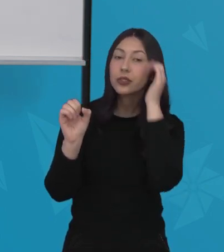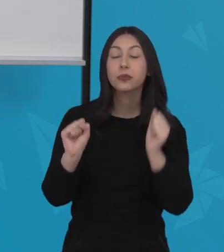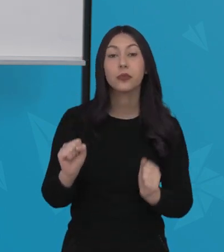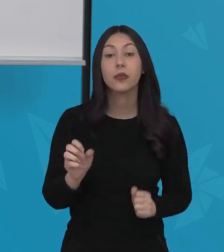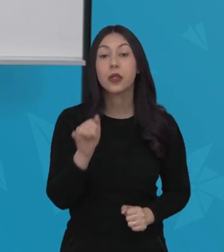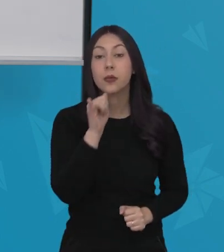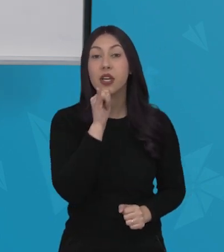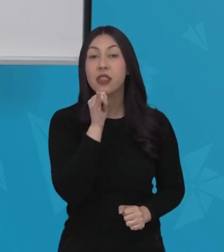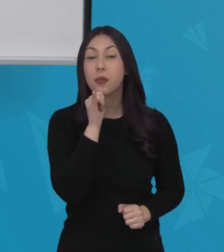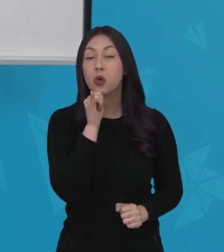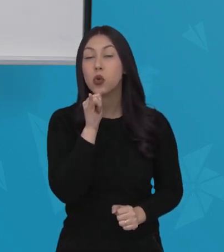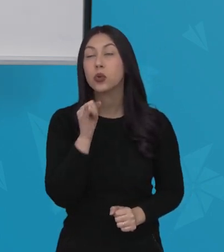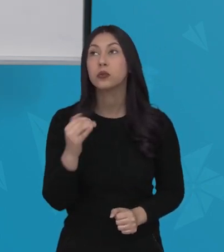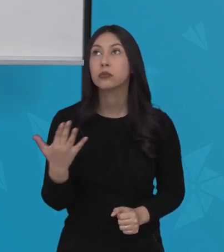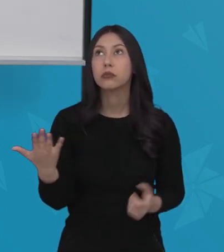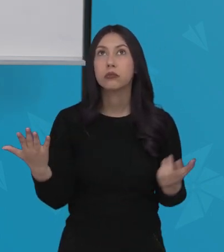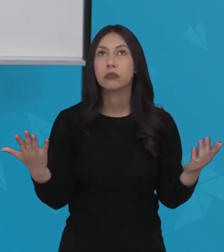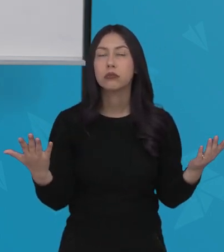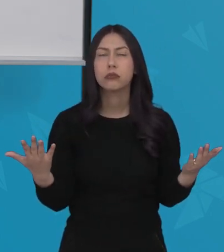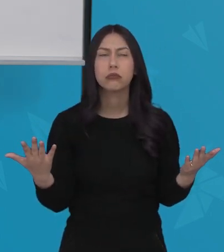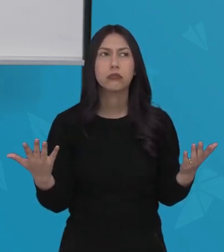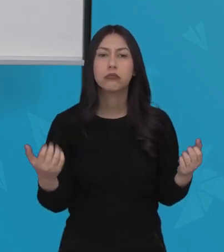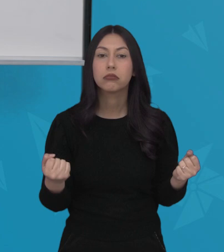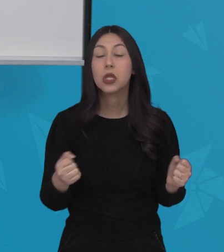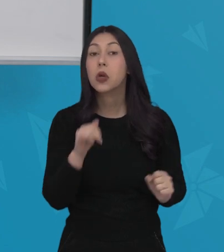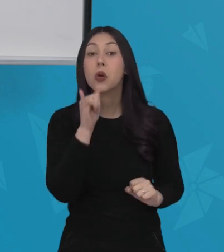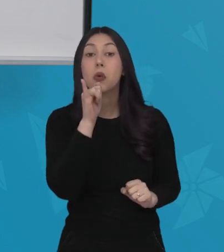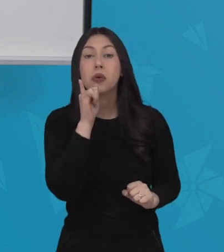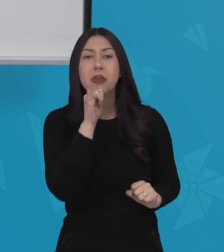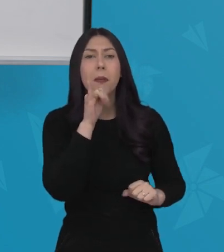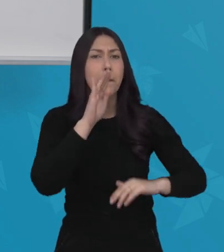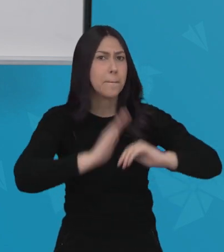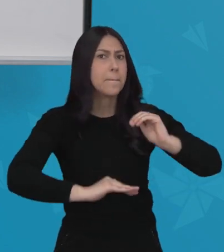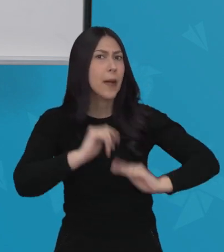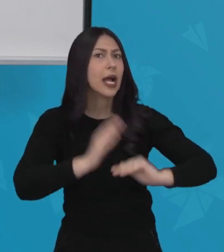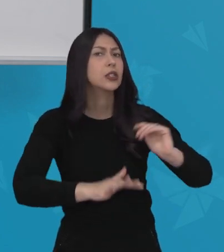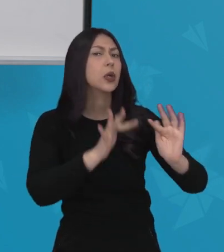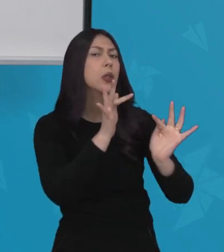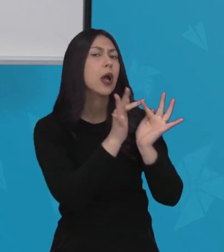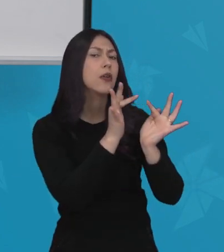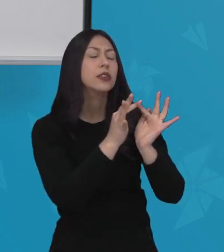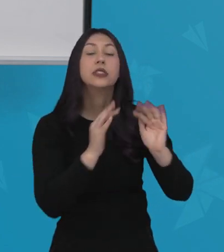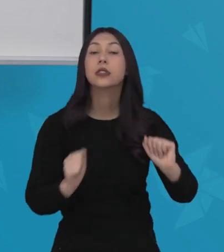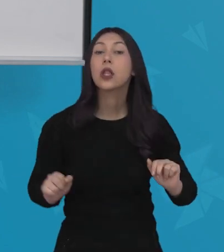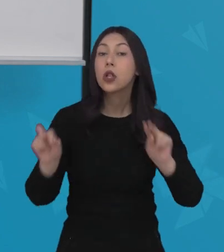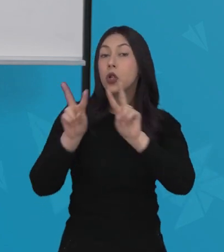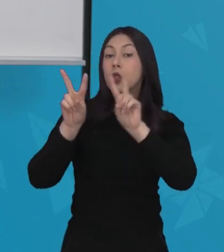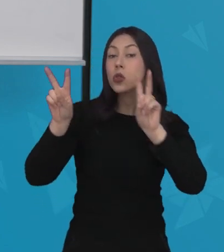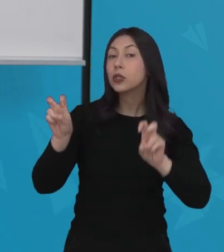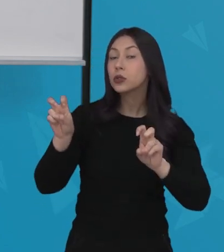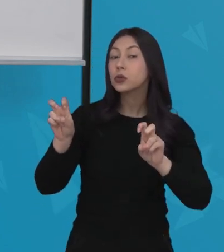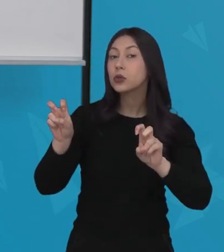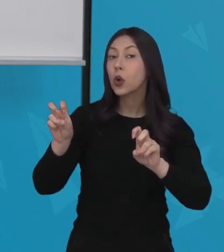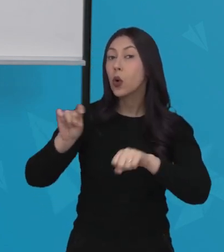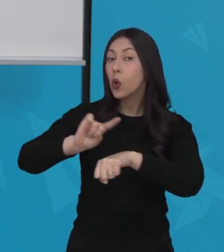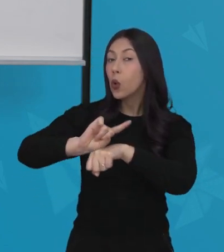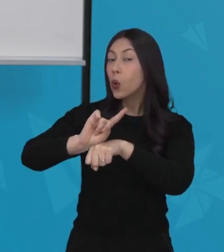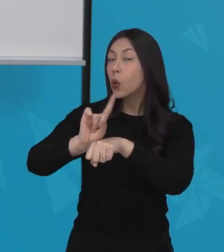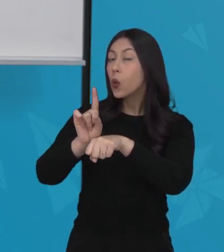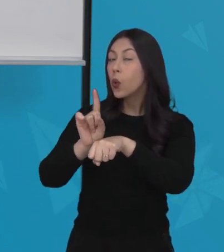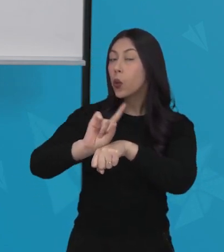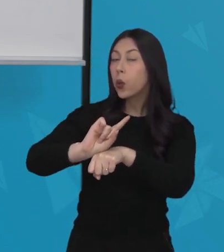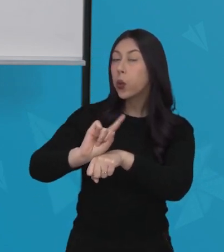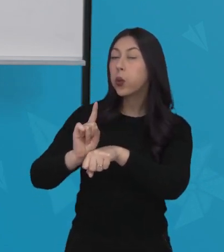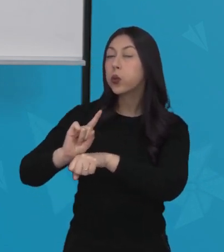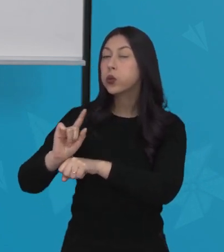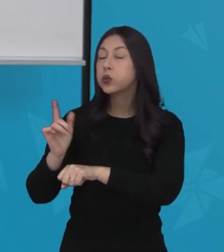gigantesco. Tivesse um número, sei lá. Vou dar um exemplo aqui prático, que vem da física. Quando a gente estuda a velocidade da luz, aqui ó,